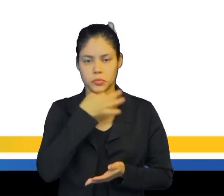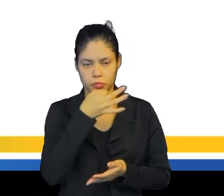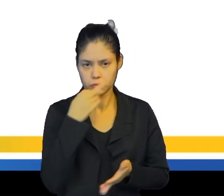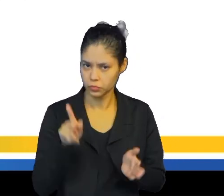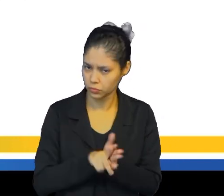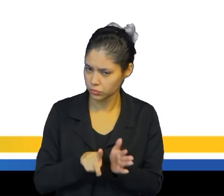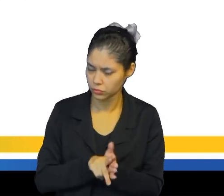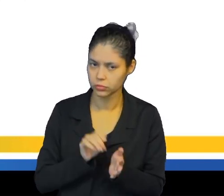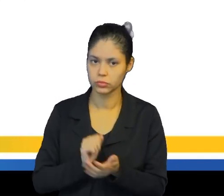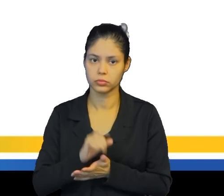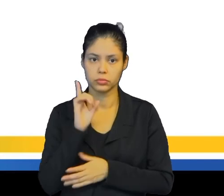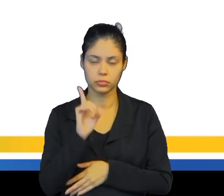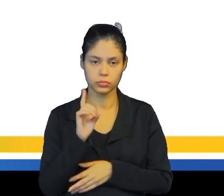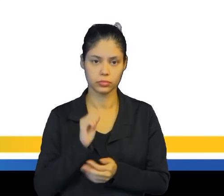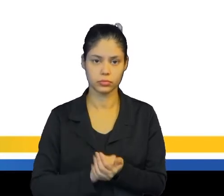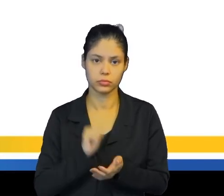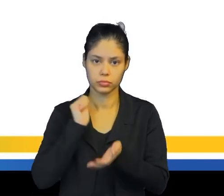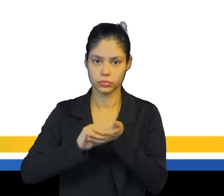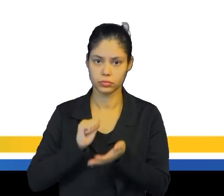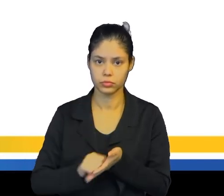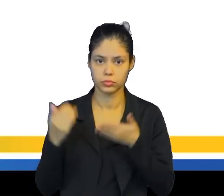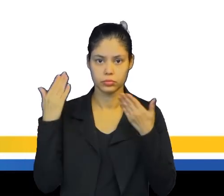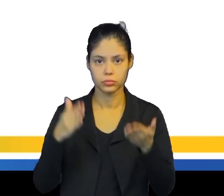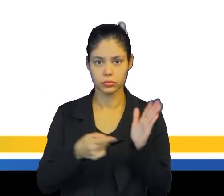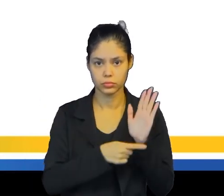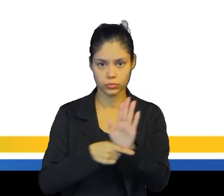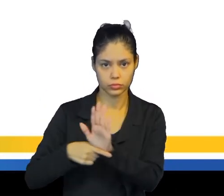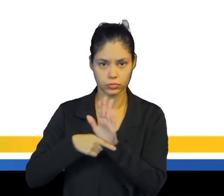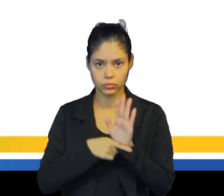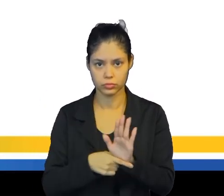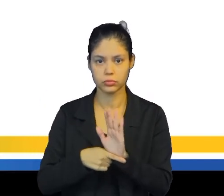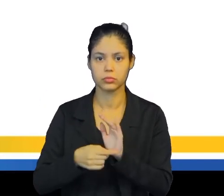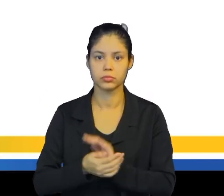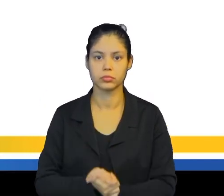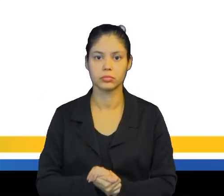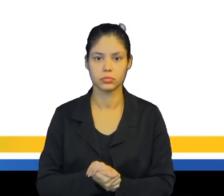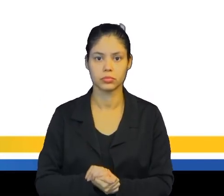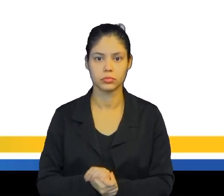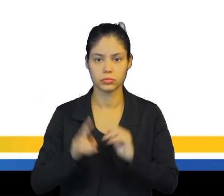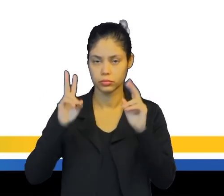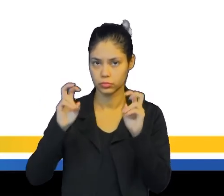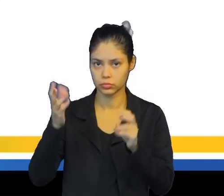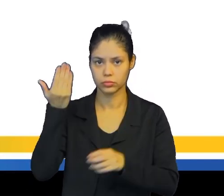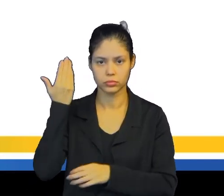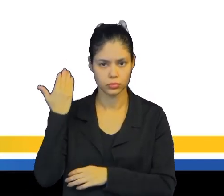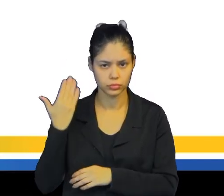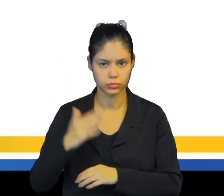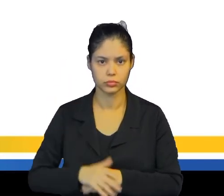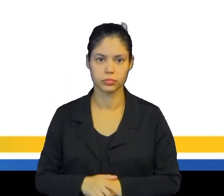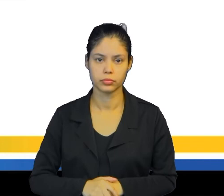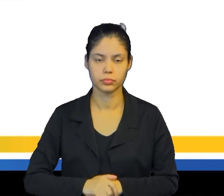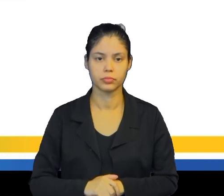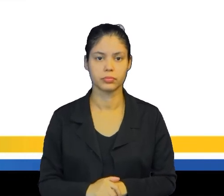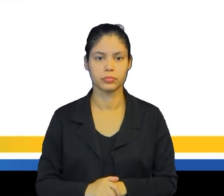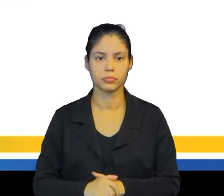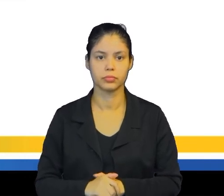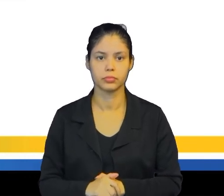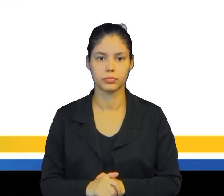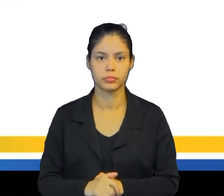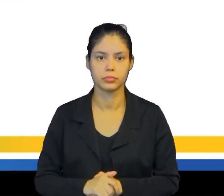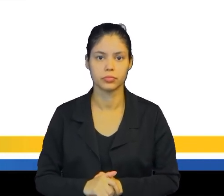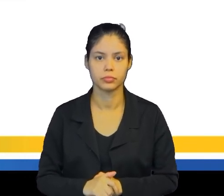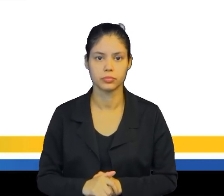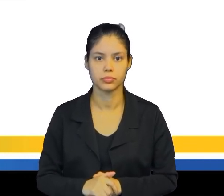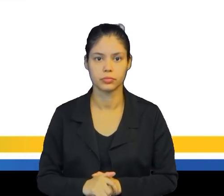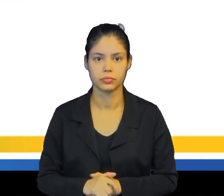opinião própria? Ou D, é escrito com o objetivo de demonstrar assunto do passado? E aí,